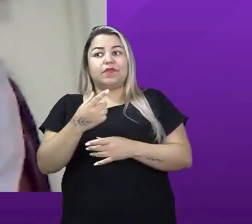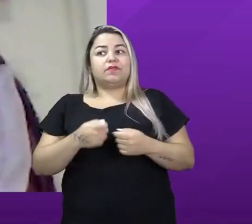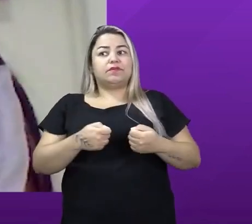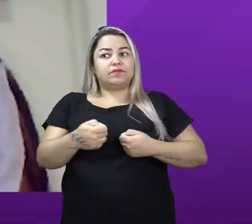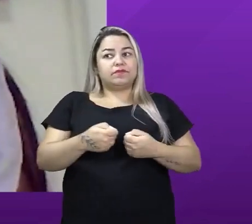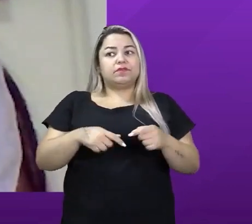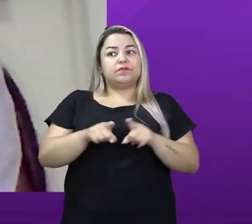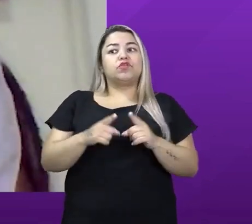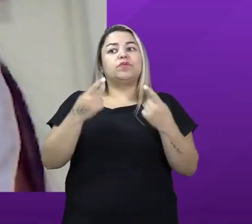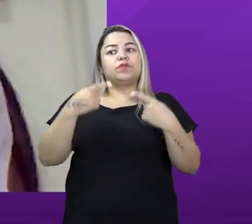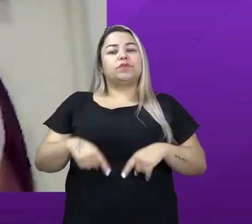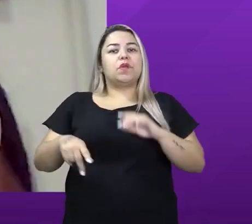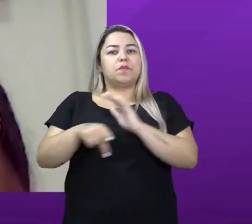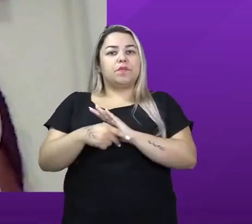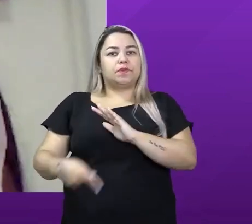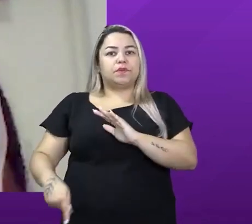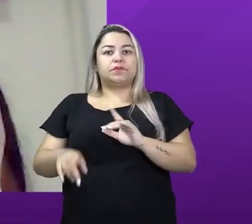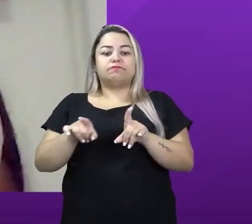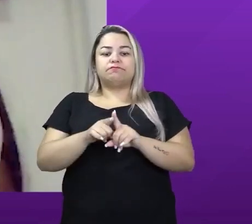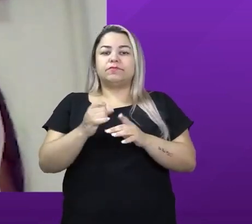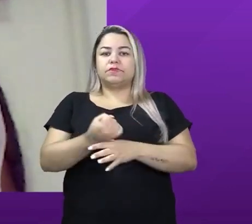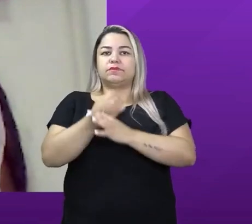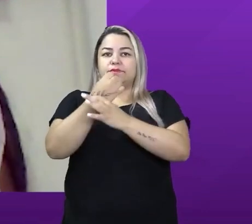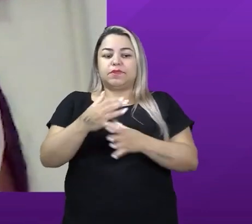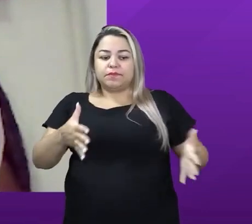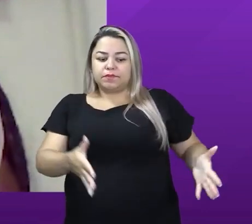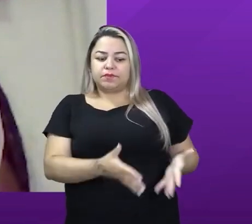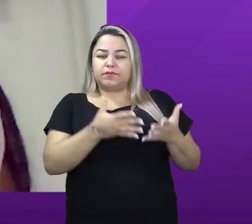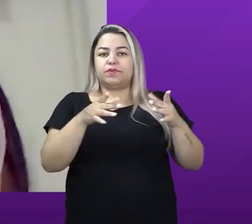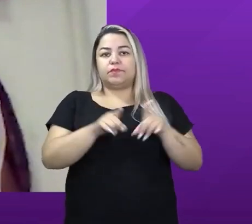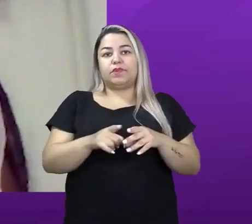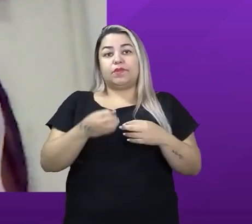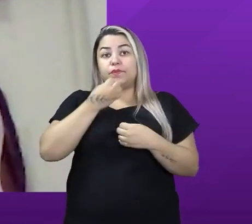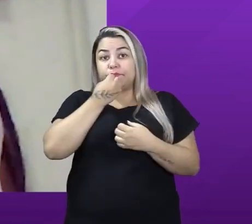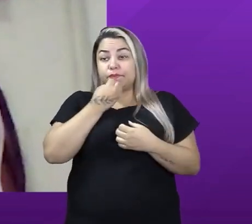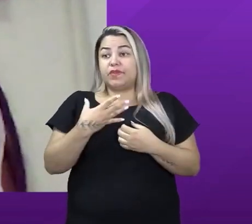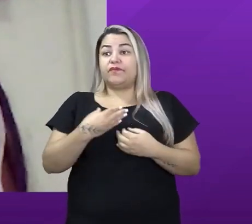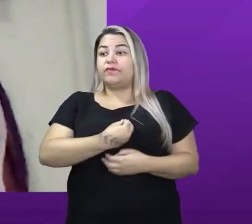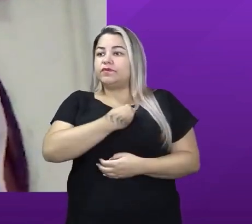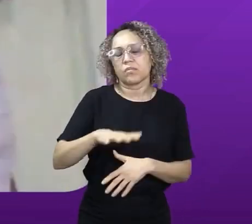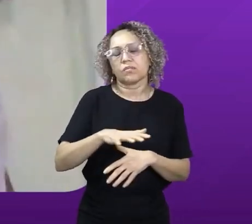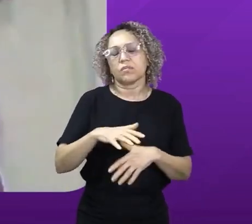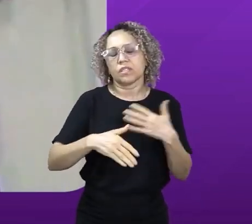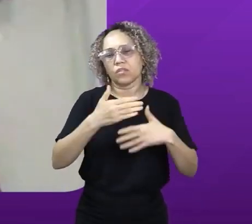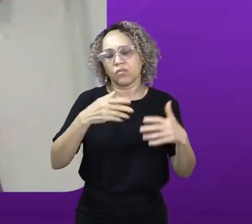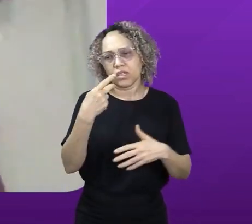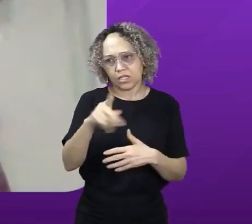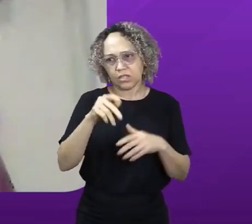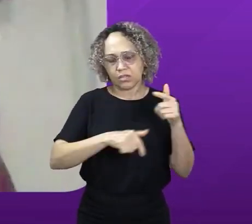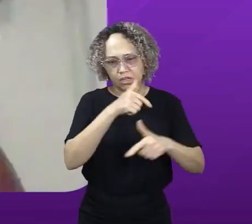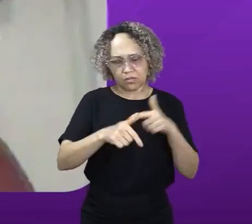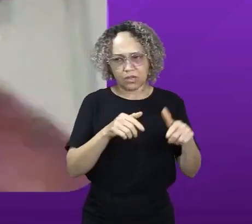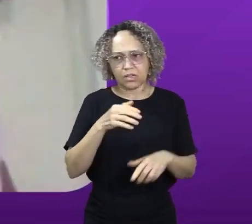negociação de políticas públicas que asseguram e promovem o bem viver no meio rural. As